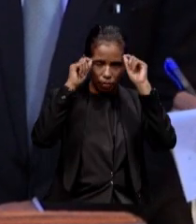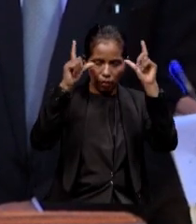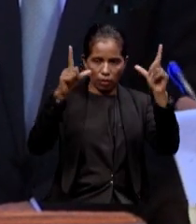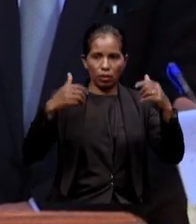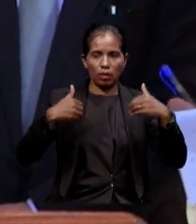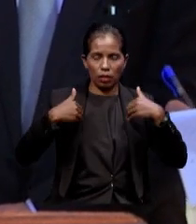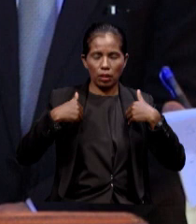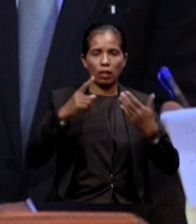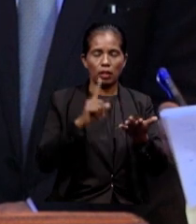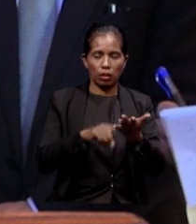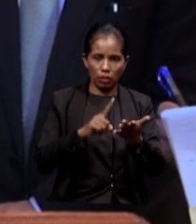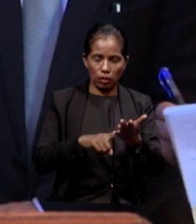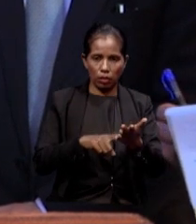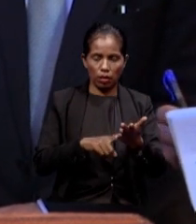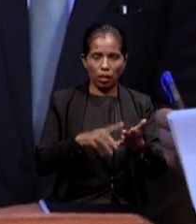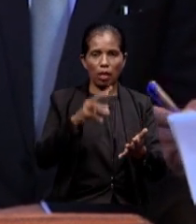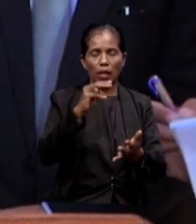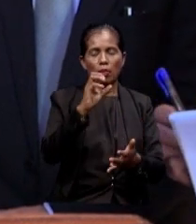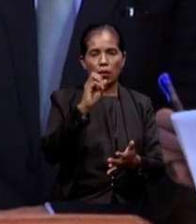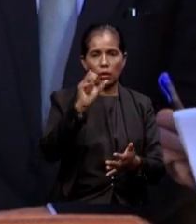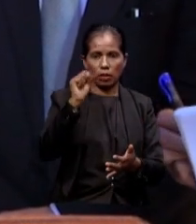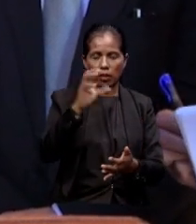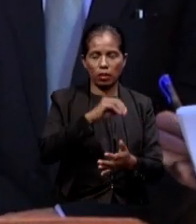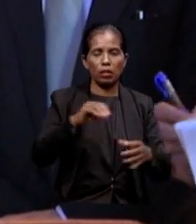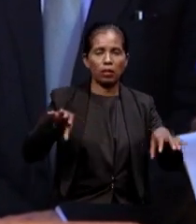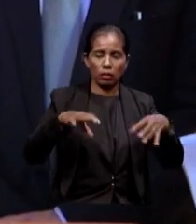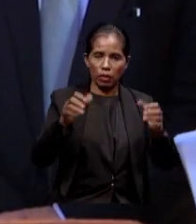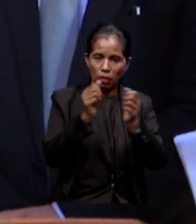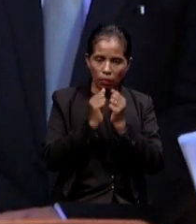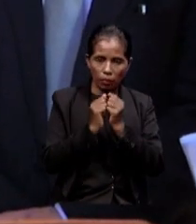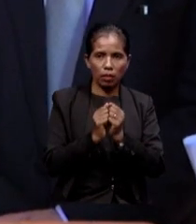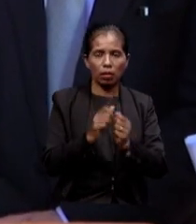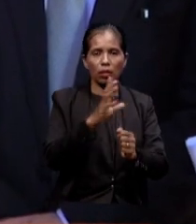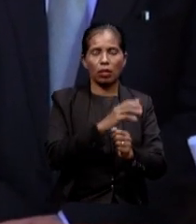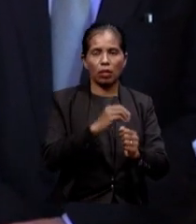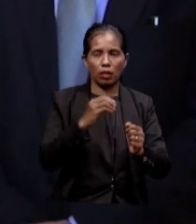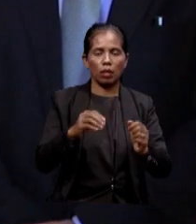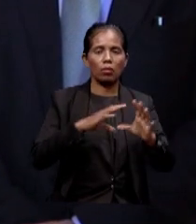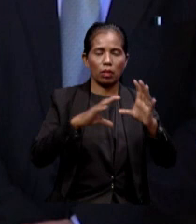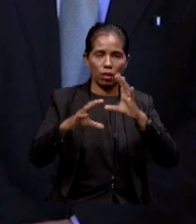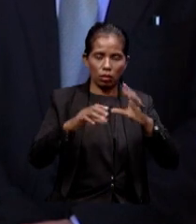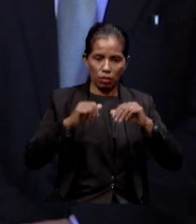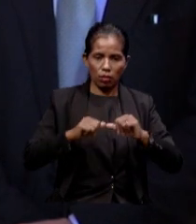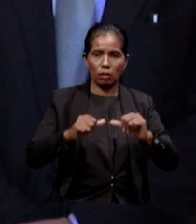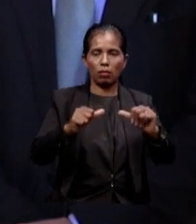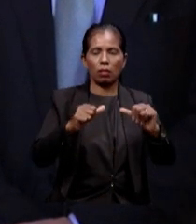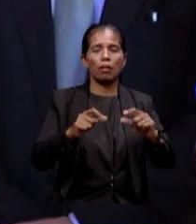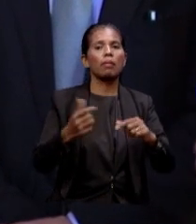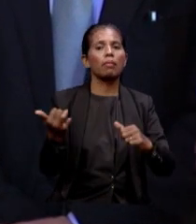início discussão para a MOC, que é memorando de cooperação ali, comunicação na Laohela, mas